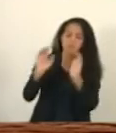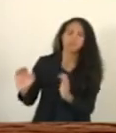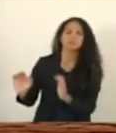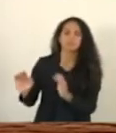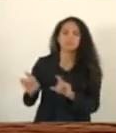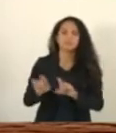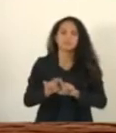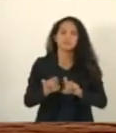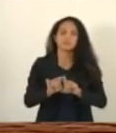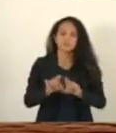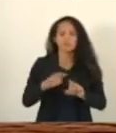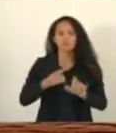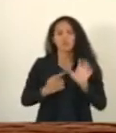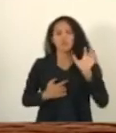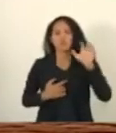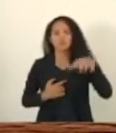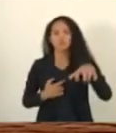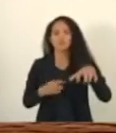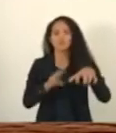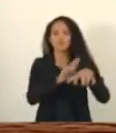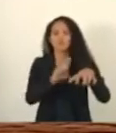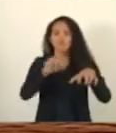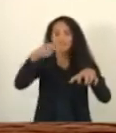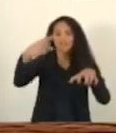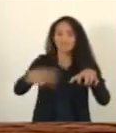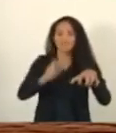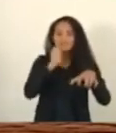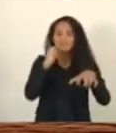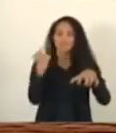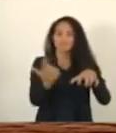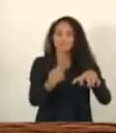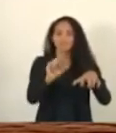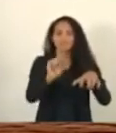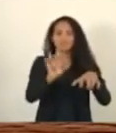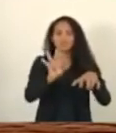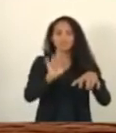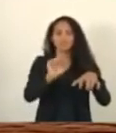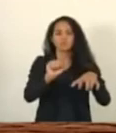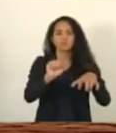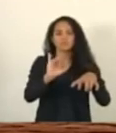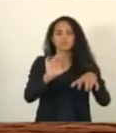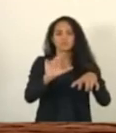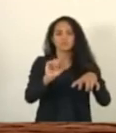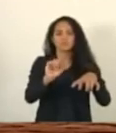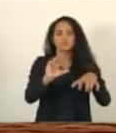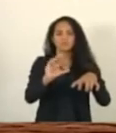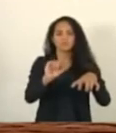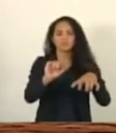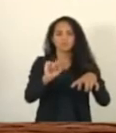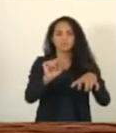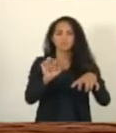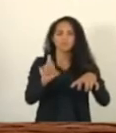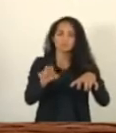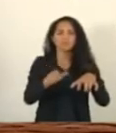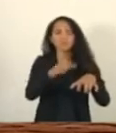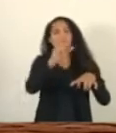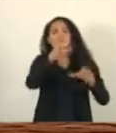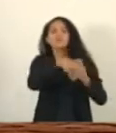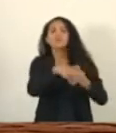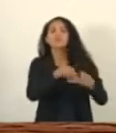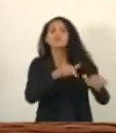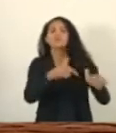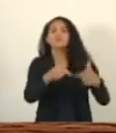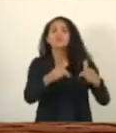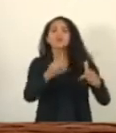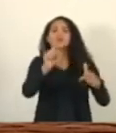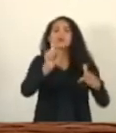do nosso núcleo, Otacílio Cose, que é uma reivindicação também do caso da Ju, junto com a Miriam